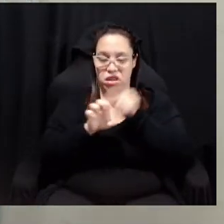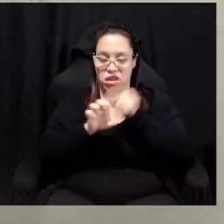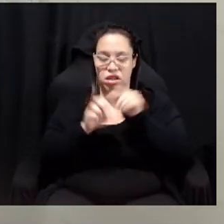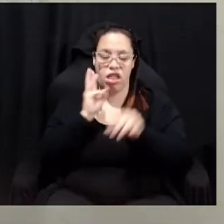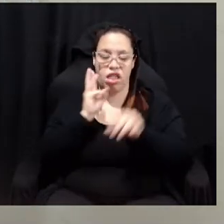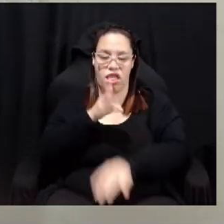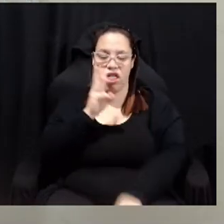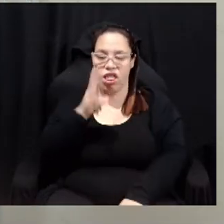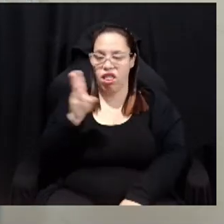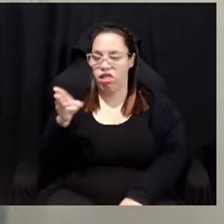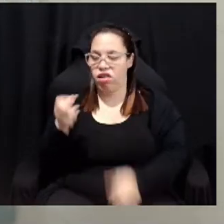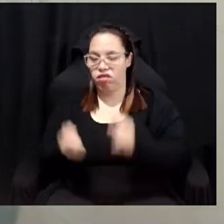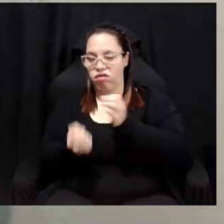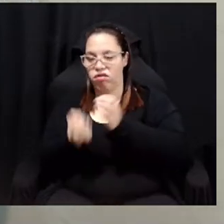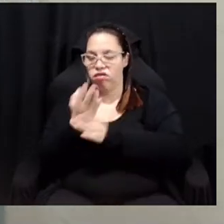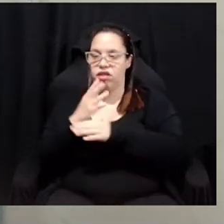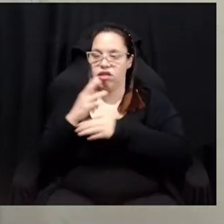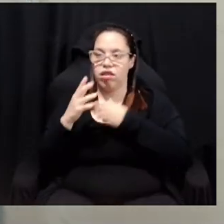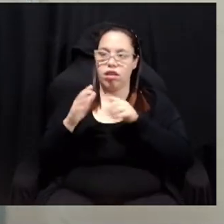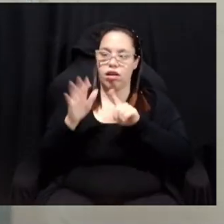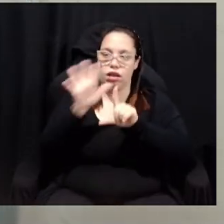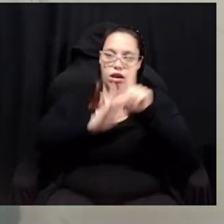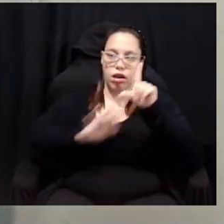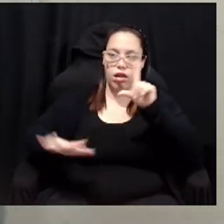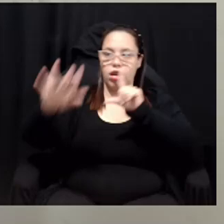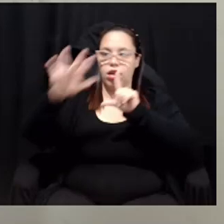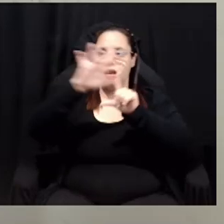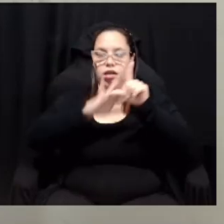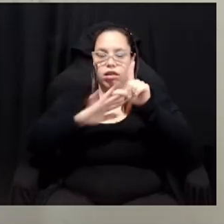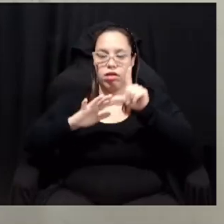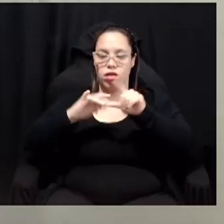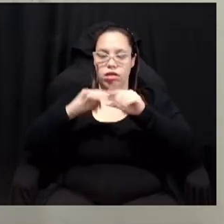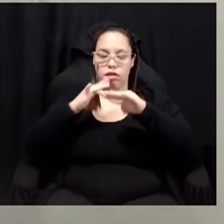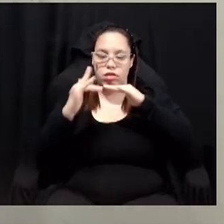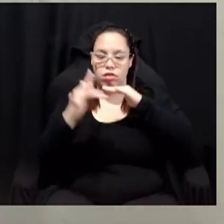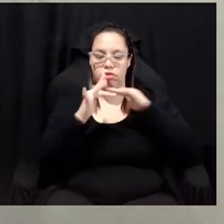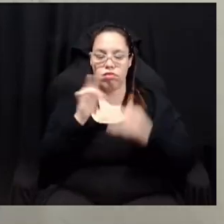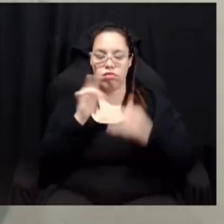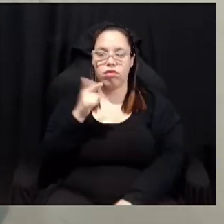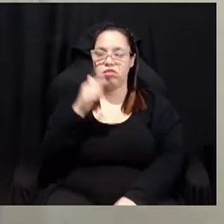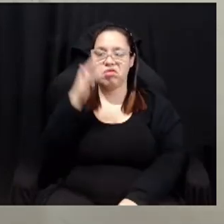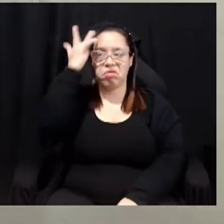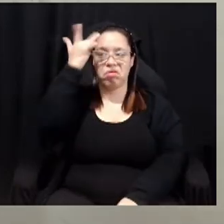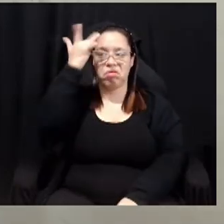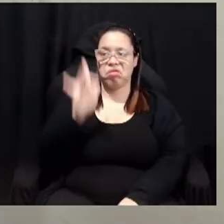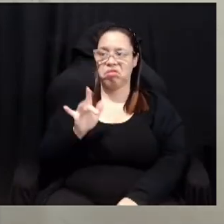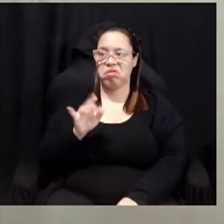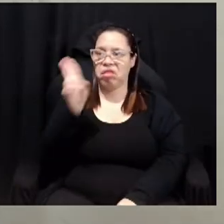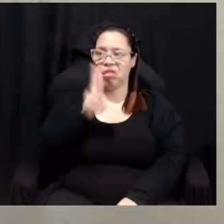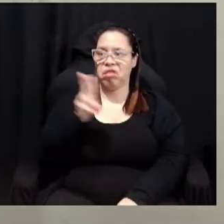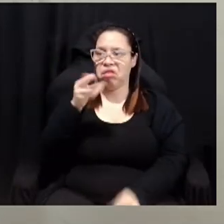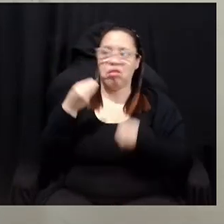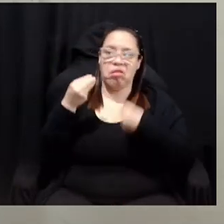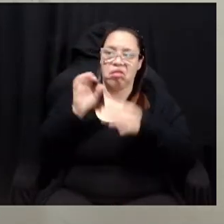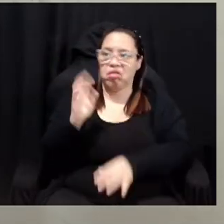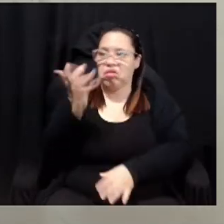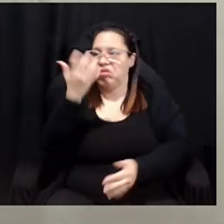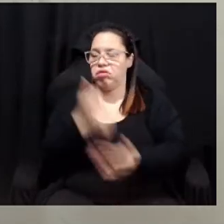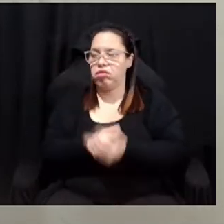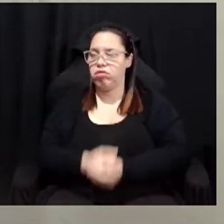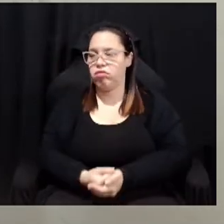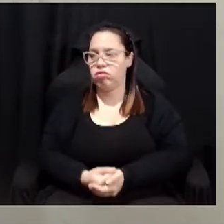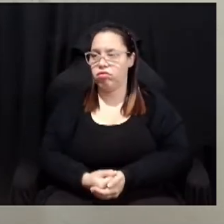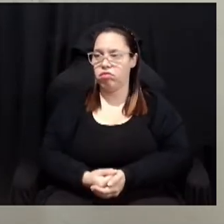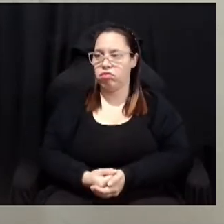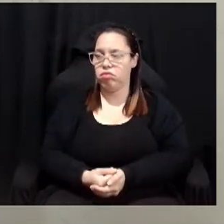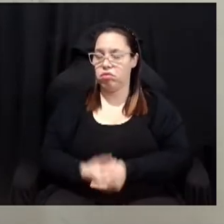uma plataforma de relacionamento de redes sociais e se eu não souber o que está acontecendo, o que eu estou fazendo. Como é que